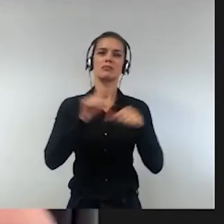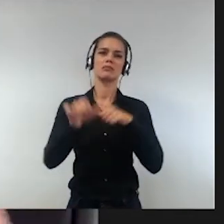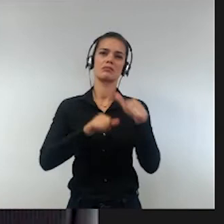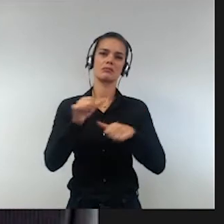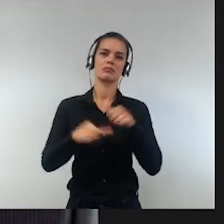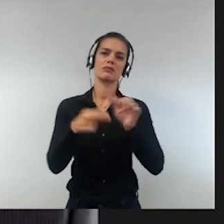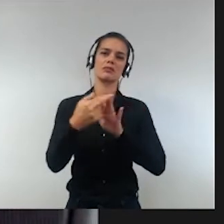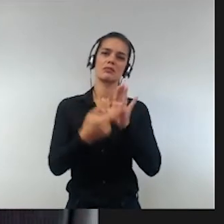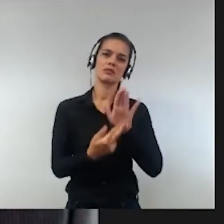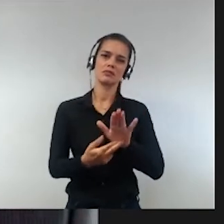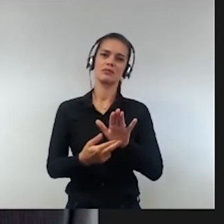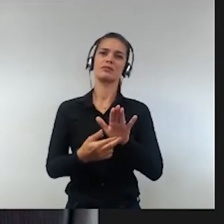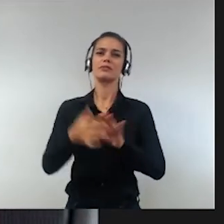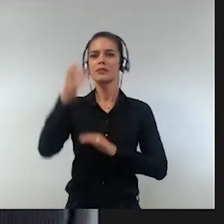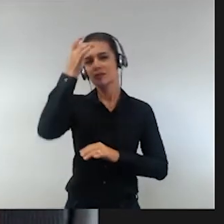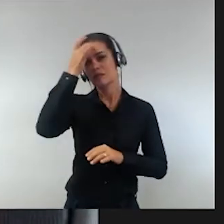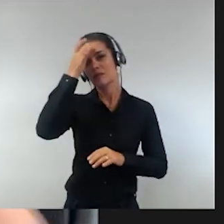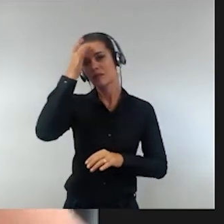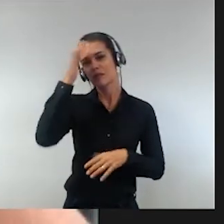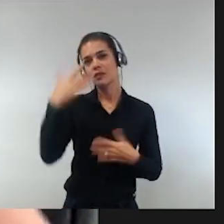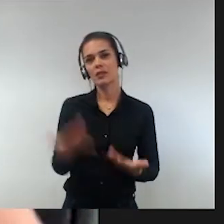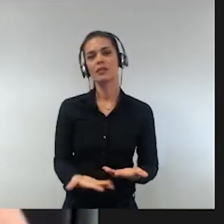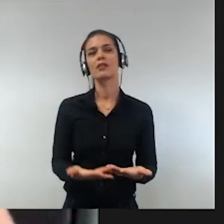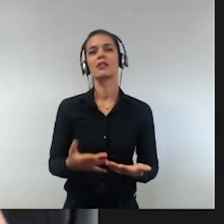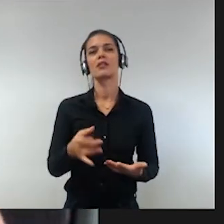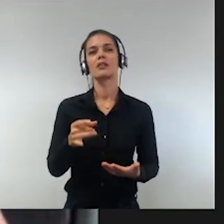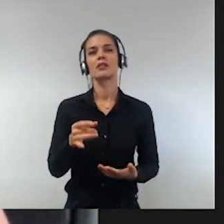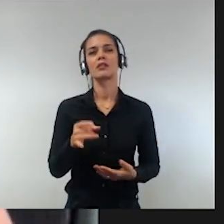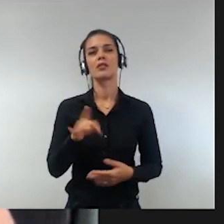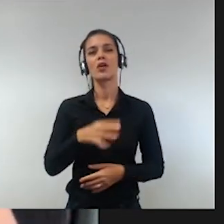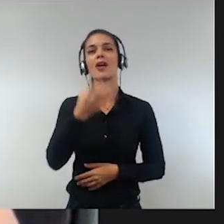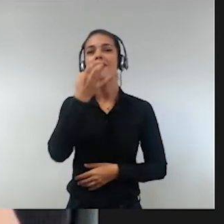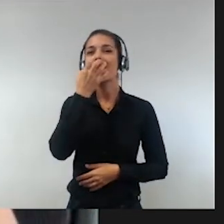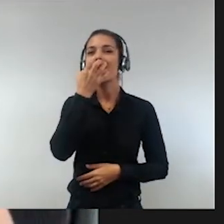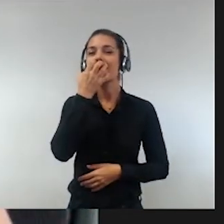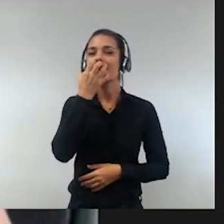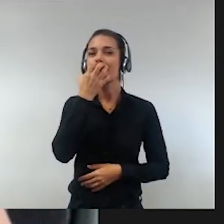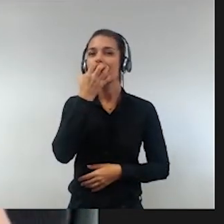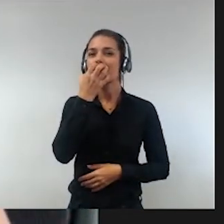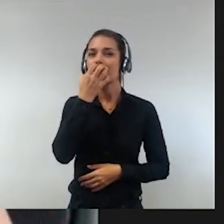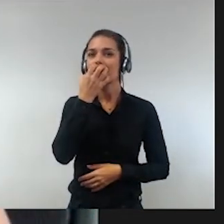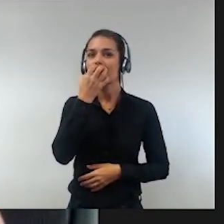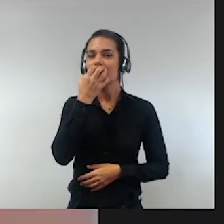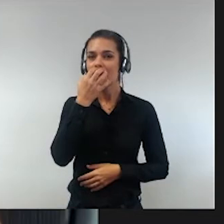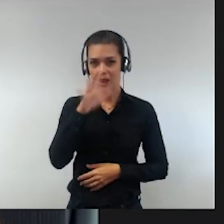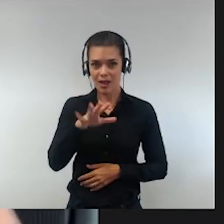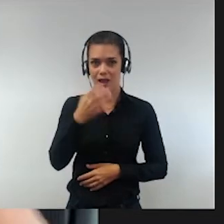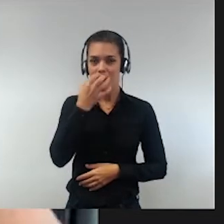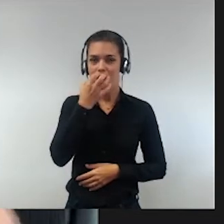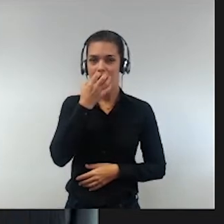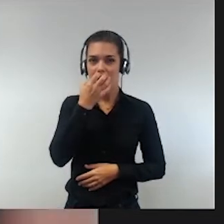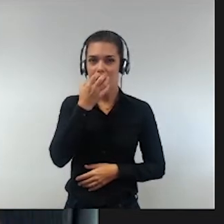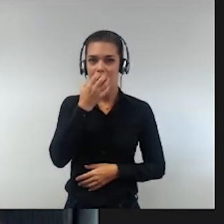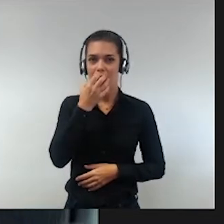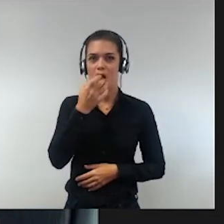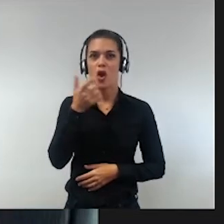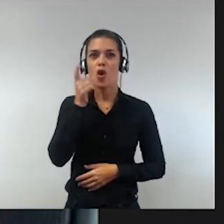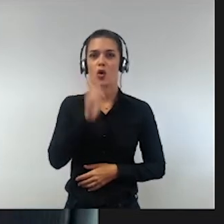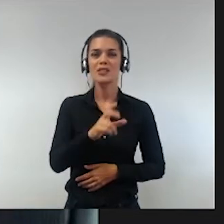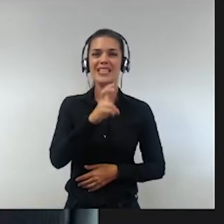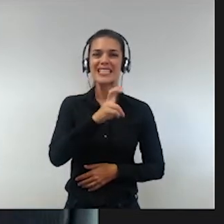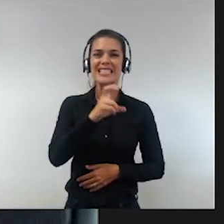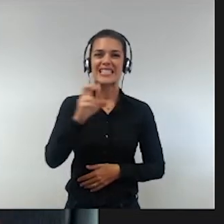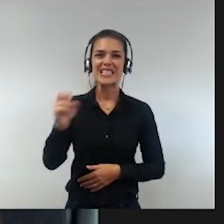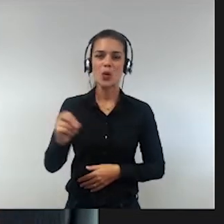aí que, em relação às zoonoses, somente o cão é capaz de proliferar cerca de 50